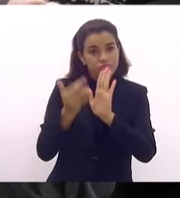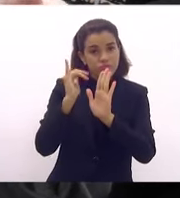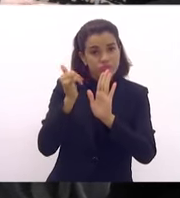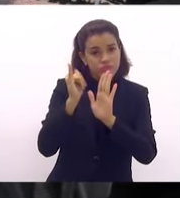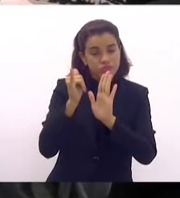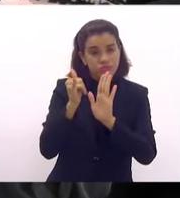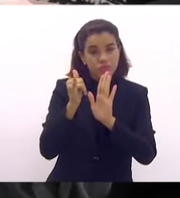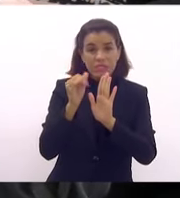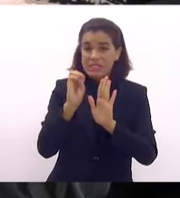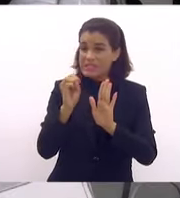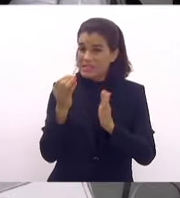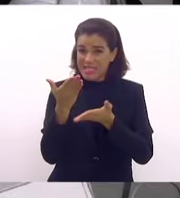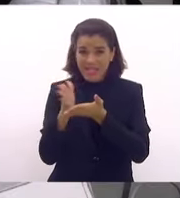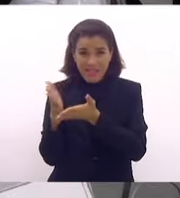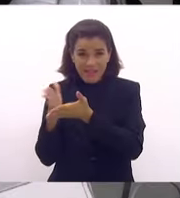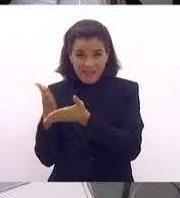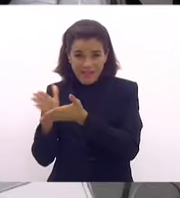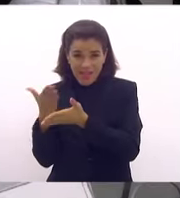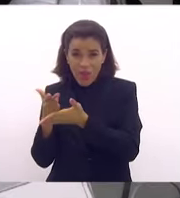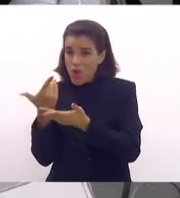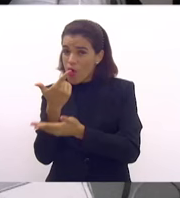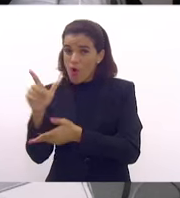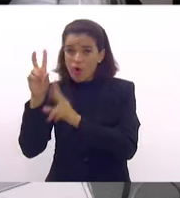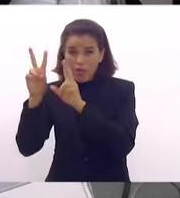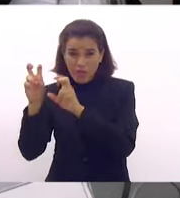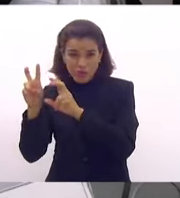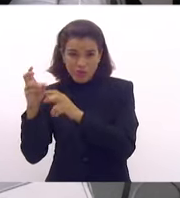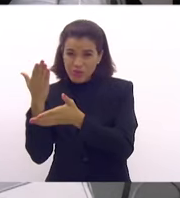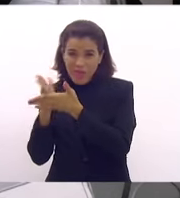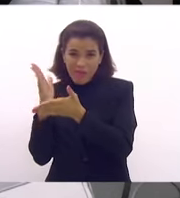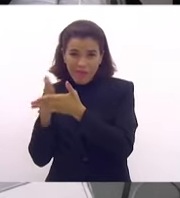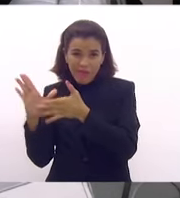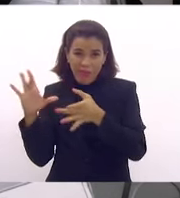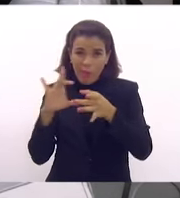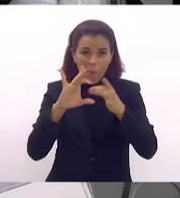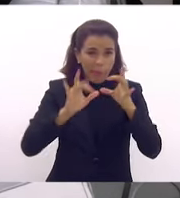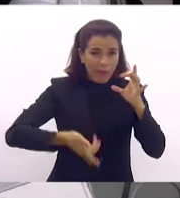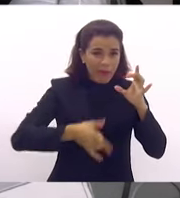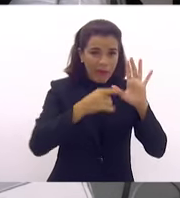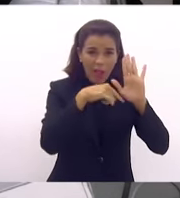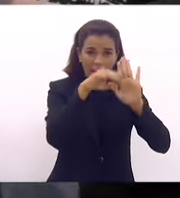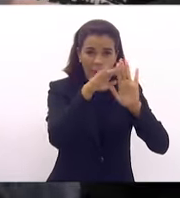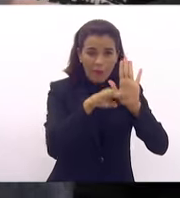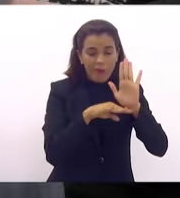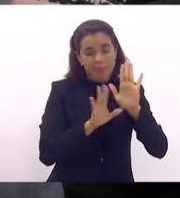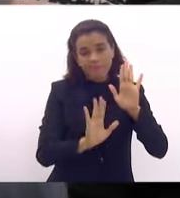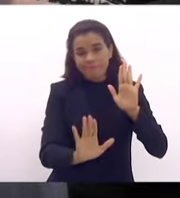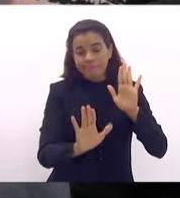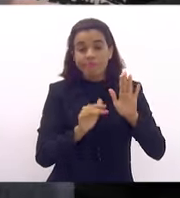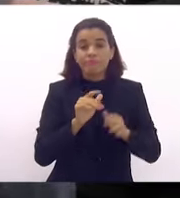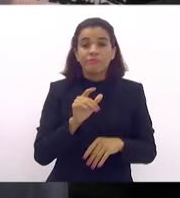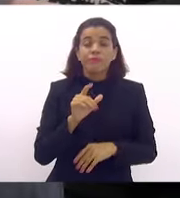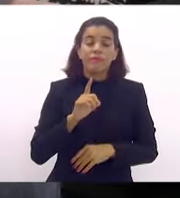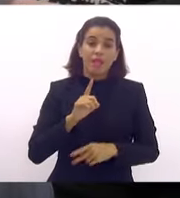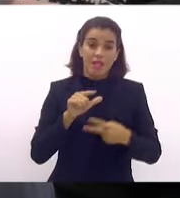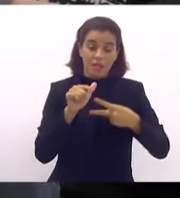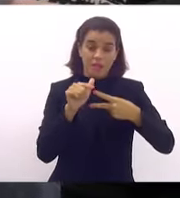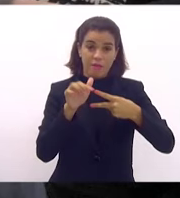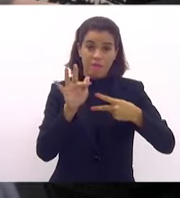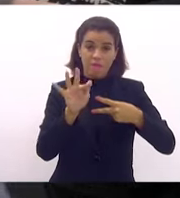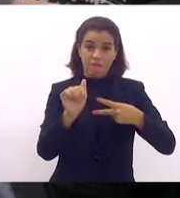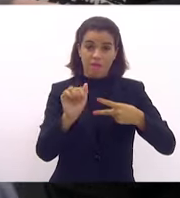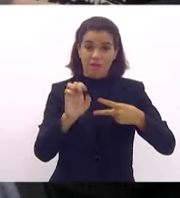Se não tiver a ver com a pauta, eu gostaria que Vossa Excelência falasse depois. Tá, eu só então vou concluir dizendo o seguinte. Tem, além da FAETEC, a questão